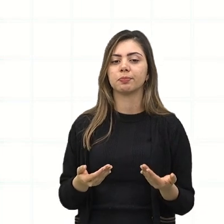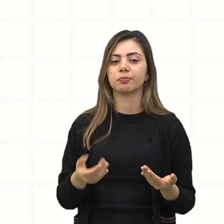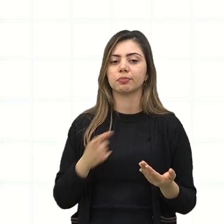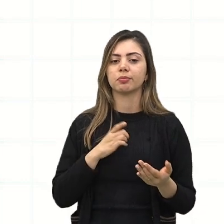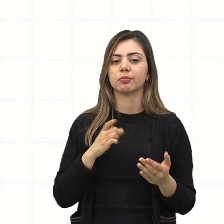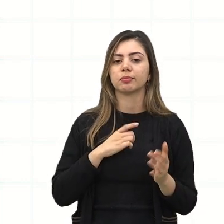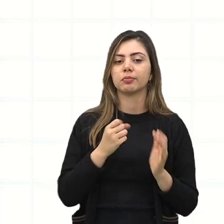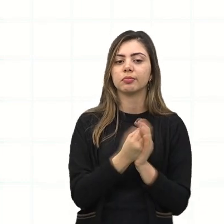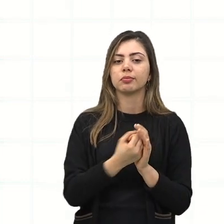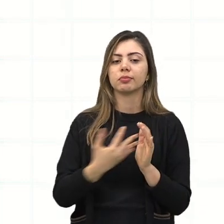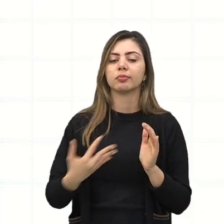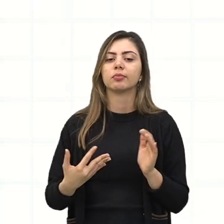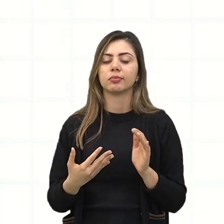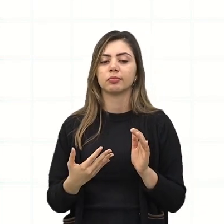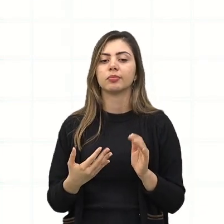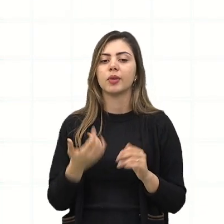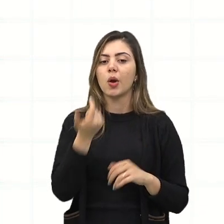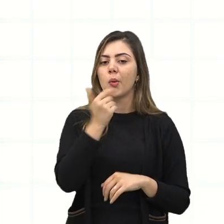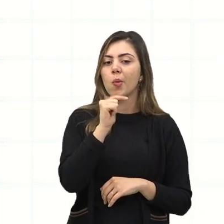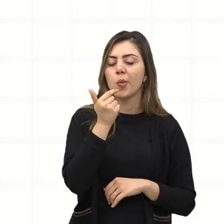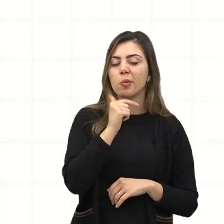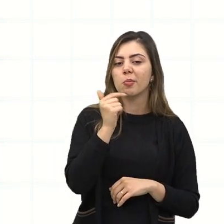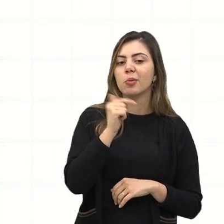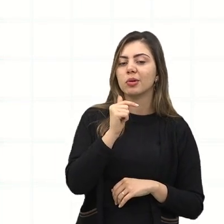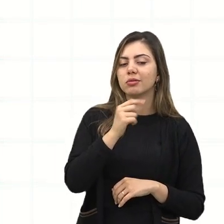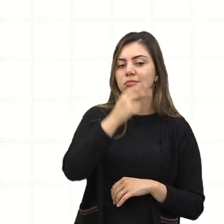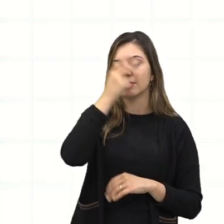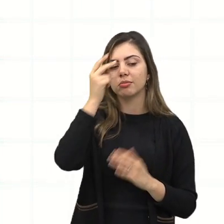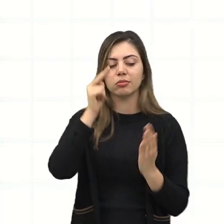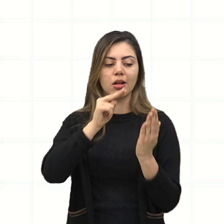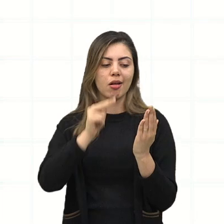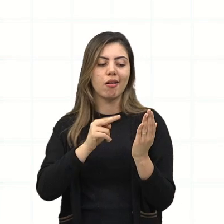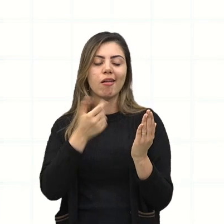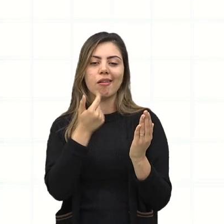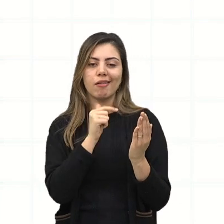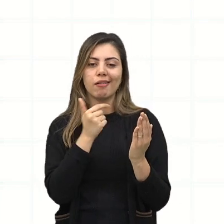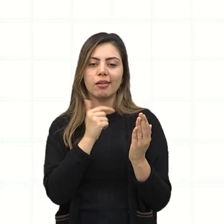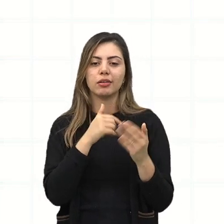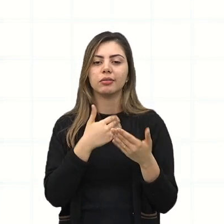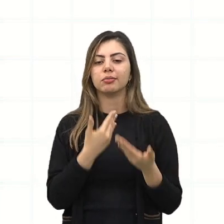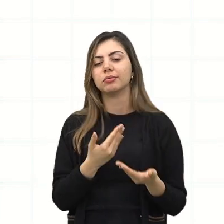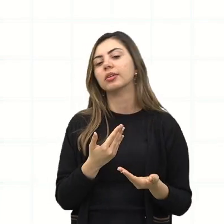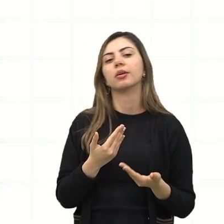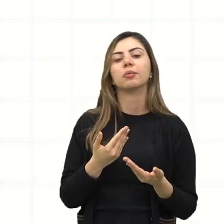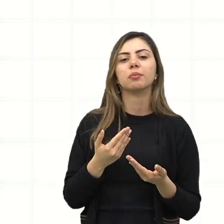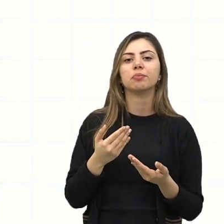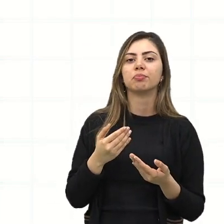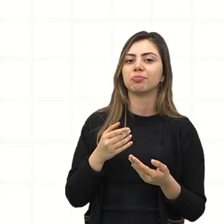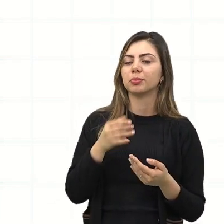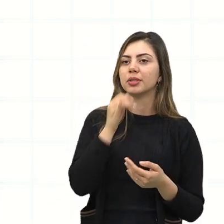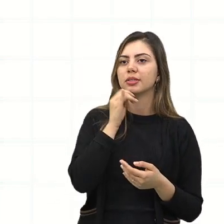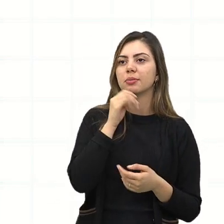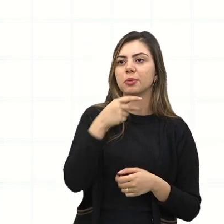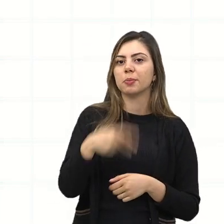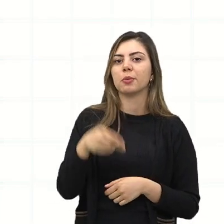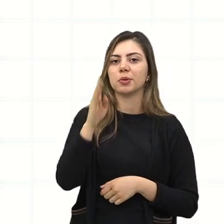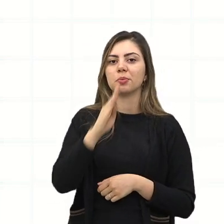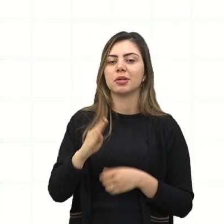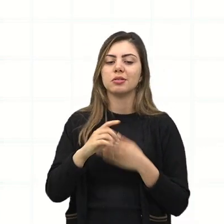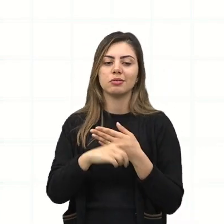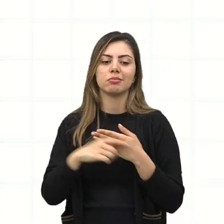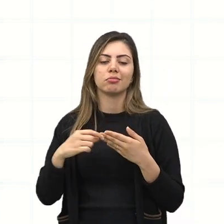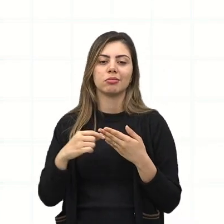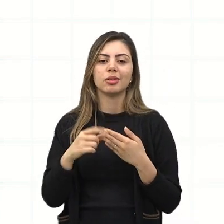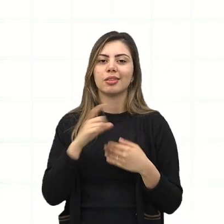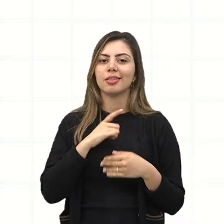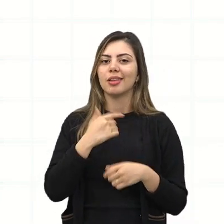inclui elementos humorísticos para entreter o leitor. É muito comum que a gente veja em cronistas brasileiros, por exemplo, esse